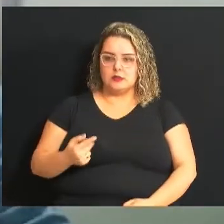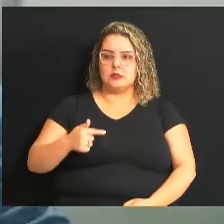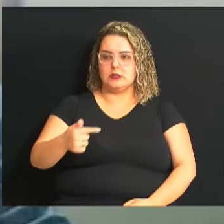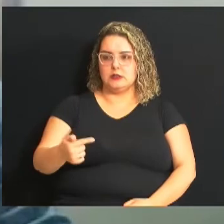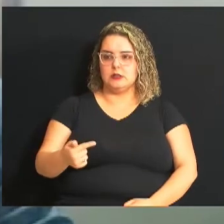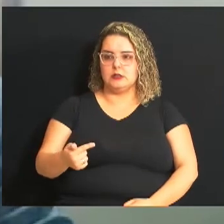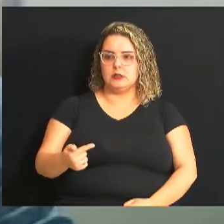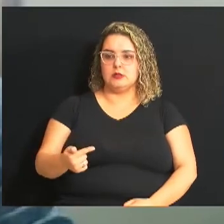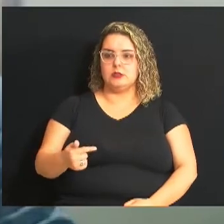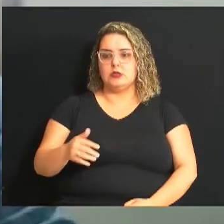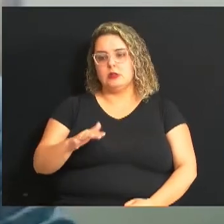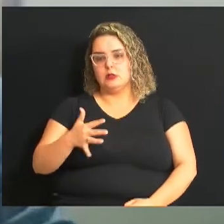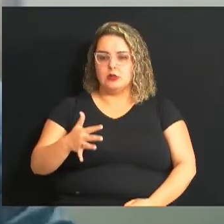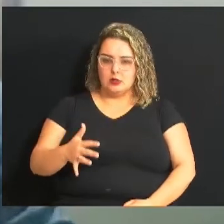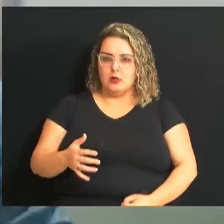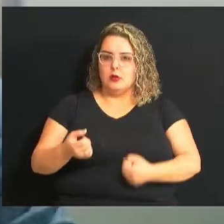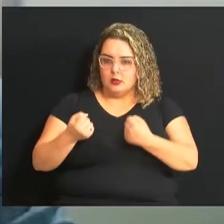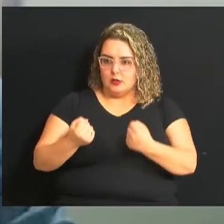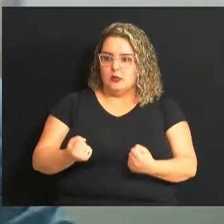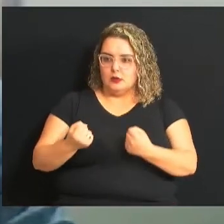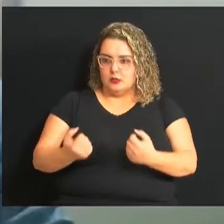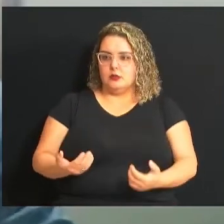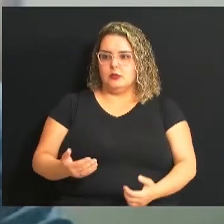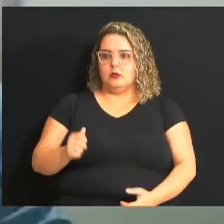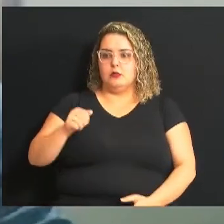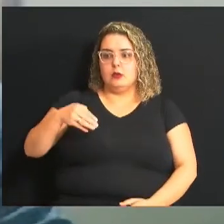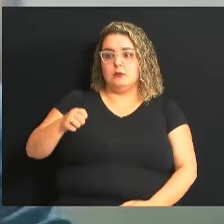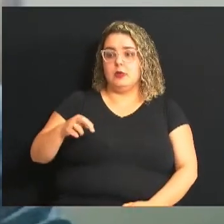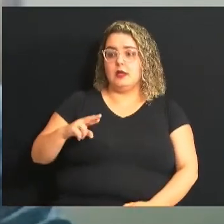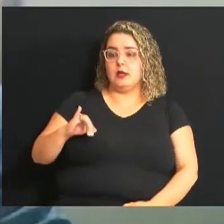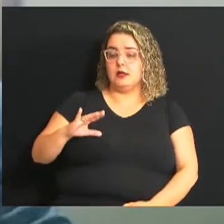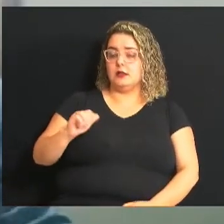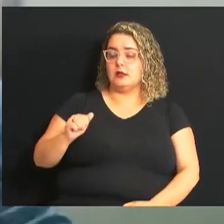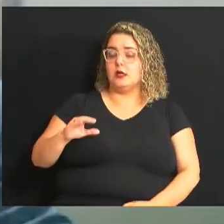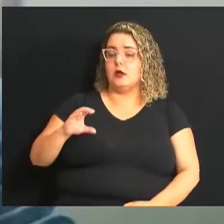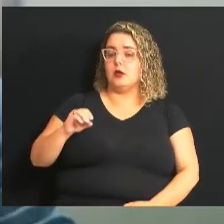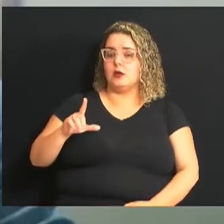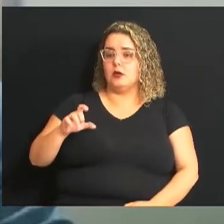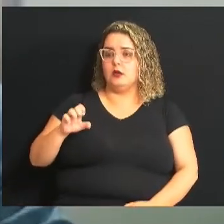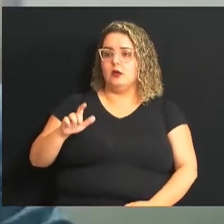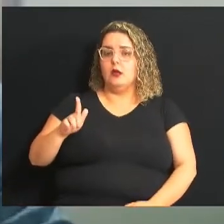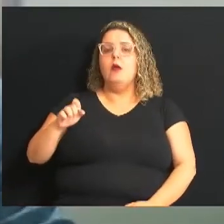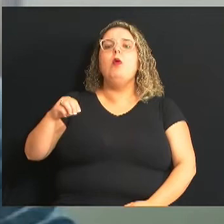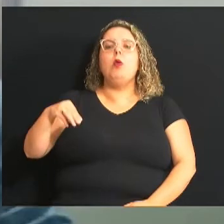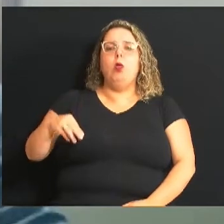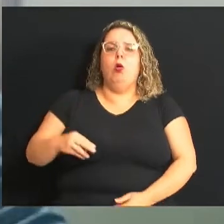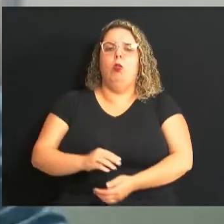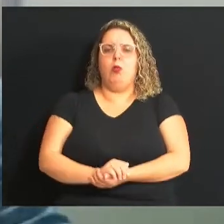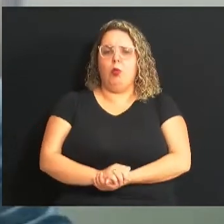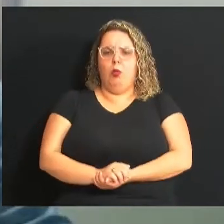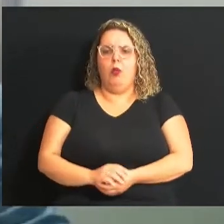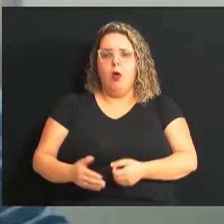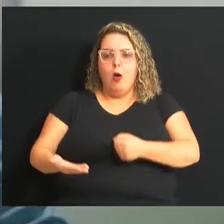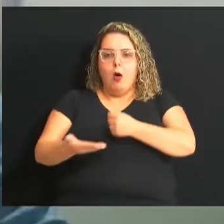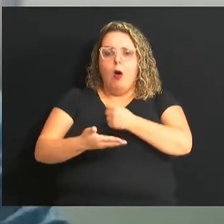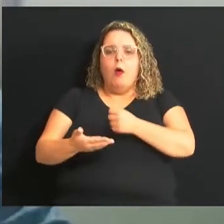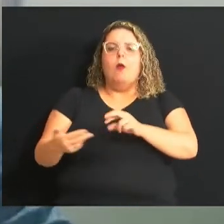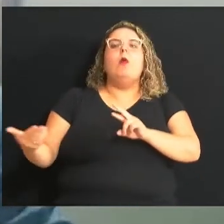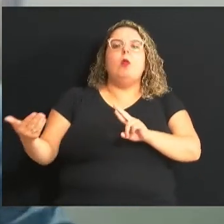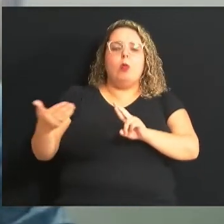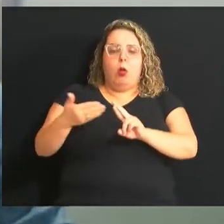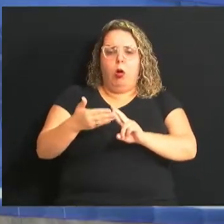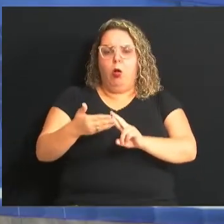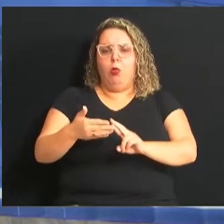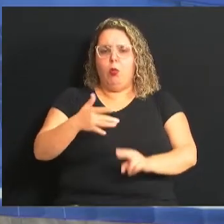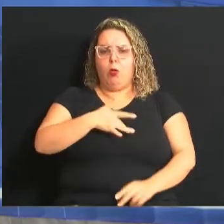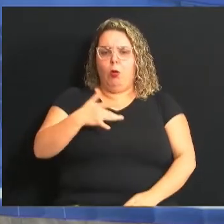moderada. Isso seguindo o American College, que é um dos maiores centros que a gente tem como guidelines para relação à atividade física e saúde.